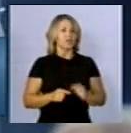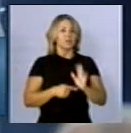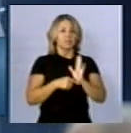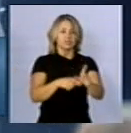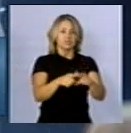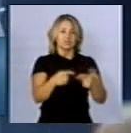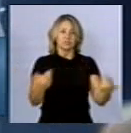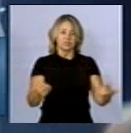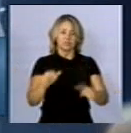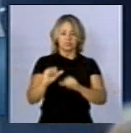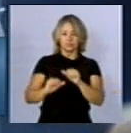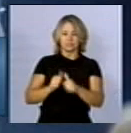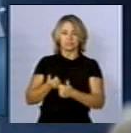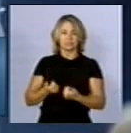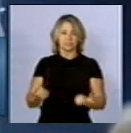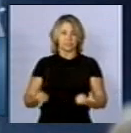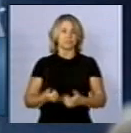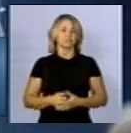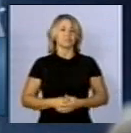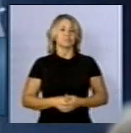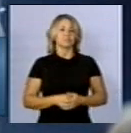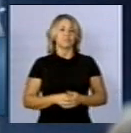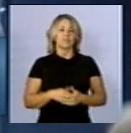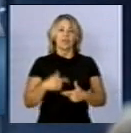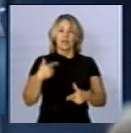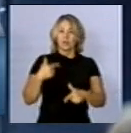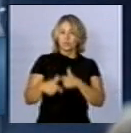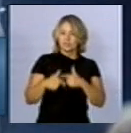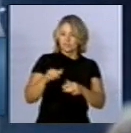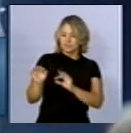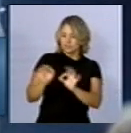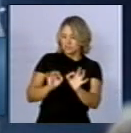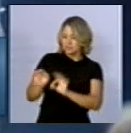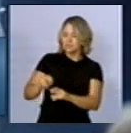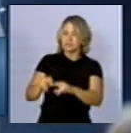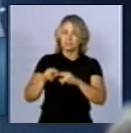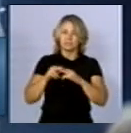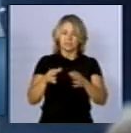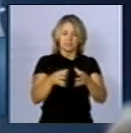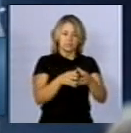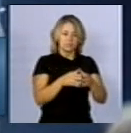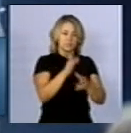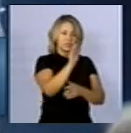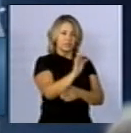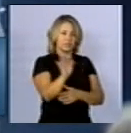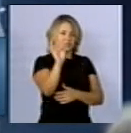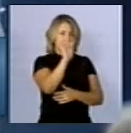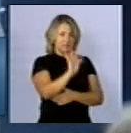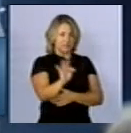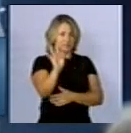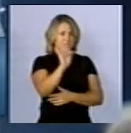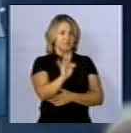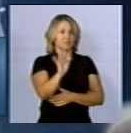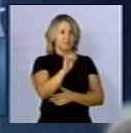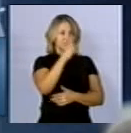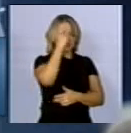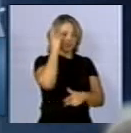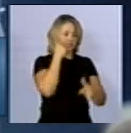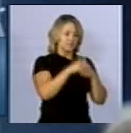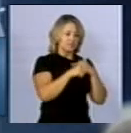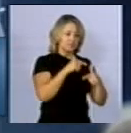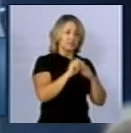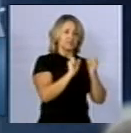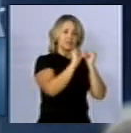e o reimplantação os trabalhadores organizados pela Federação Nacional dos humanitários Federação dos Trabalhadores